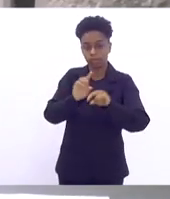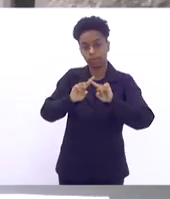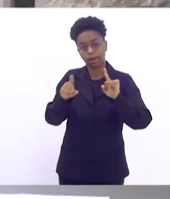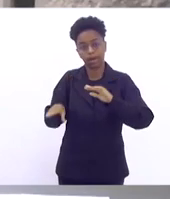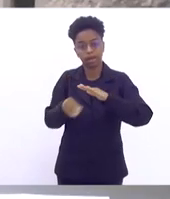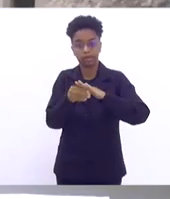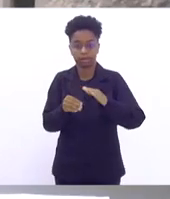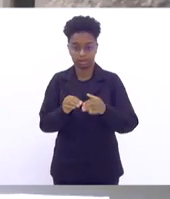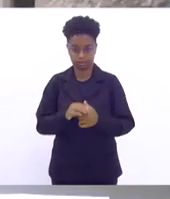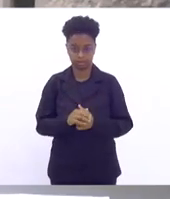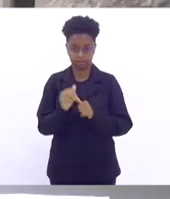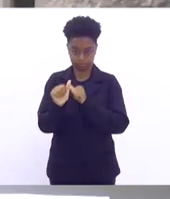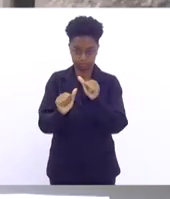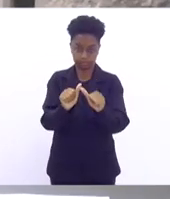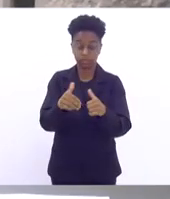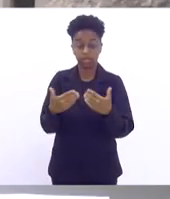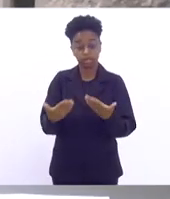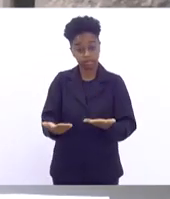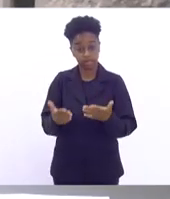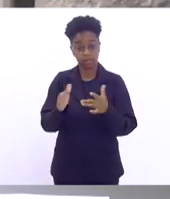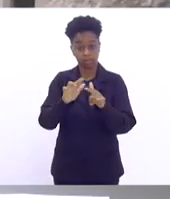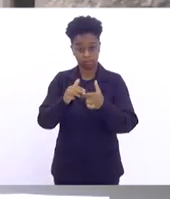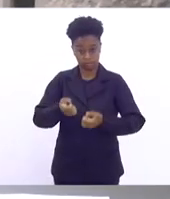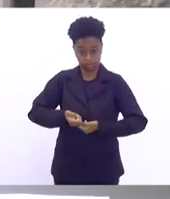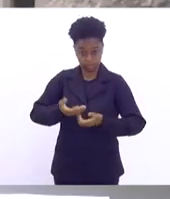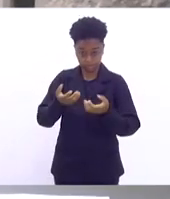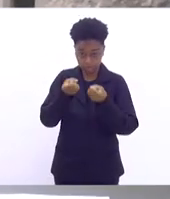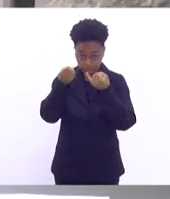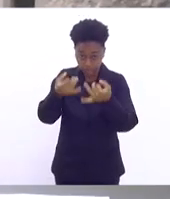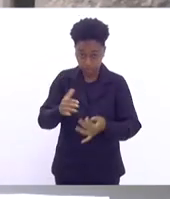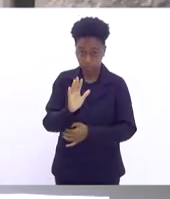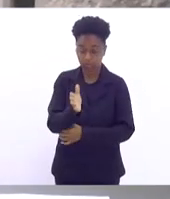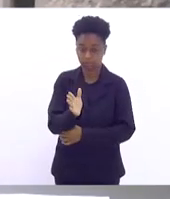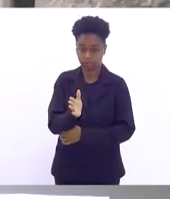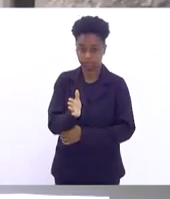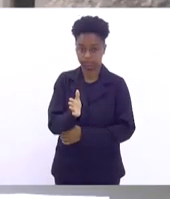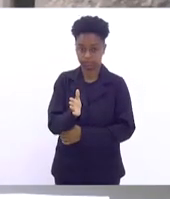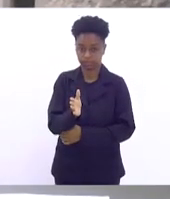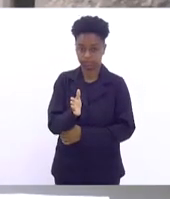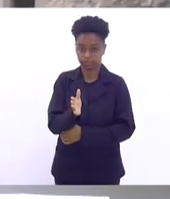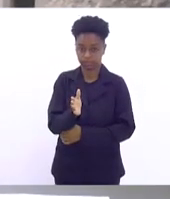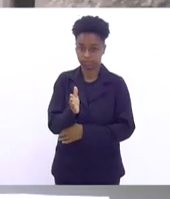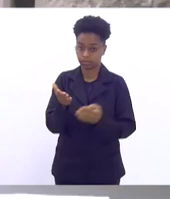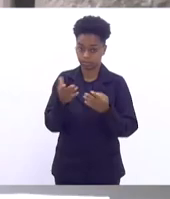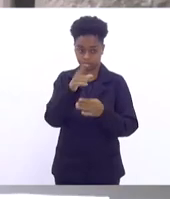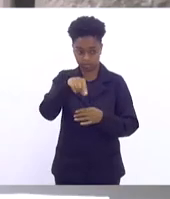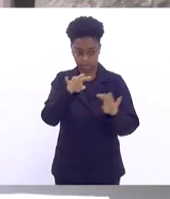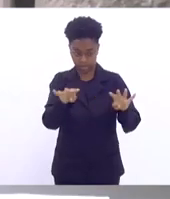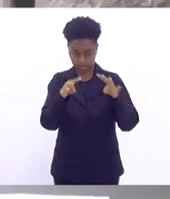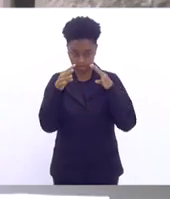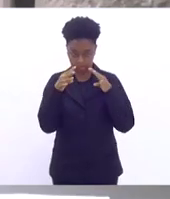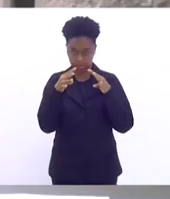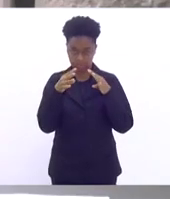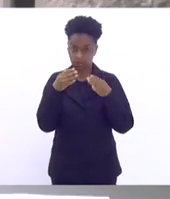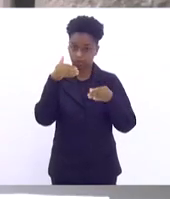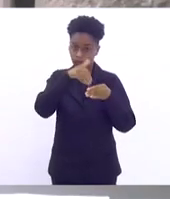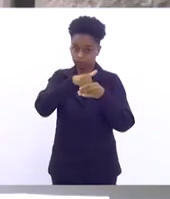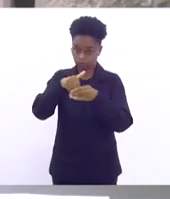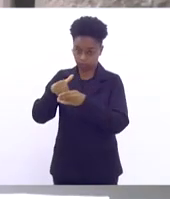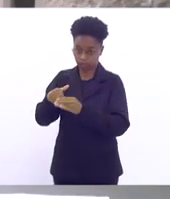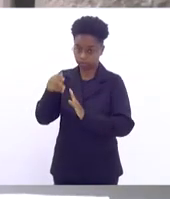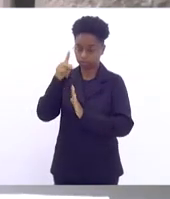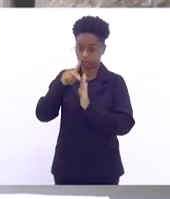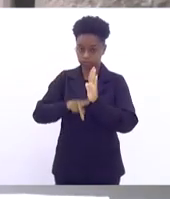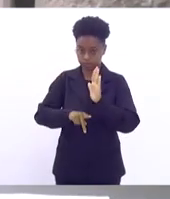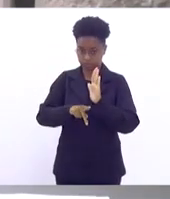então Diante do exposto chamando a atenção dos colegas está em votação os